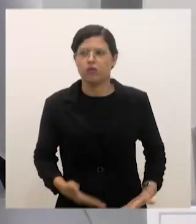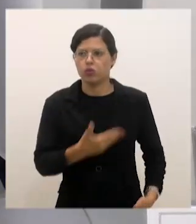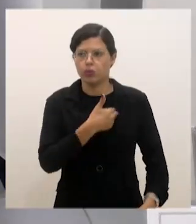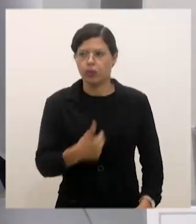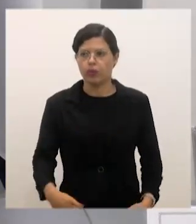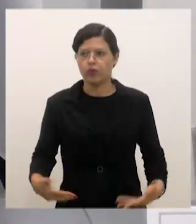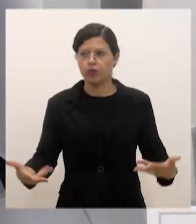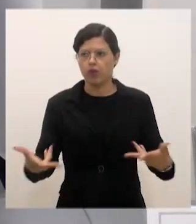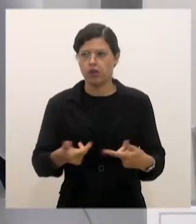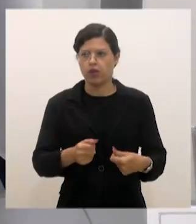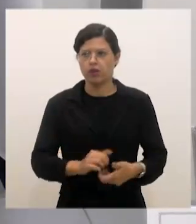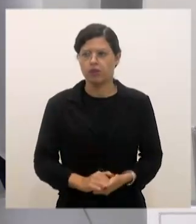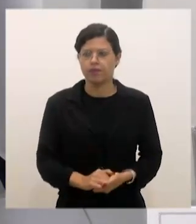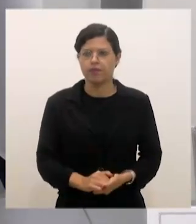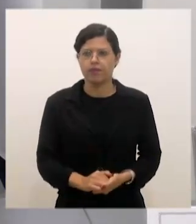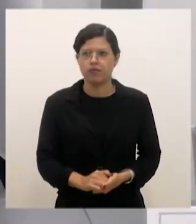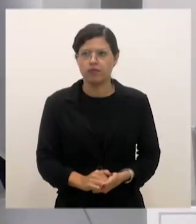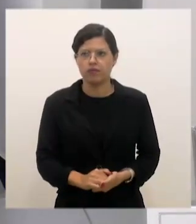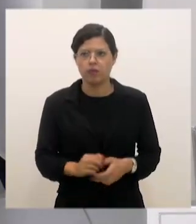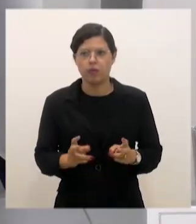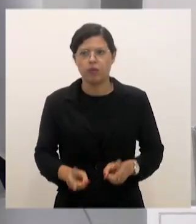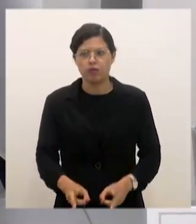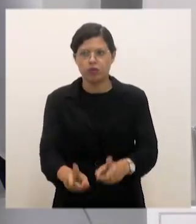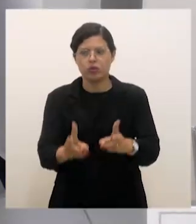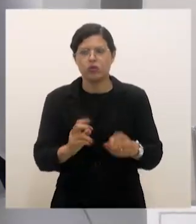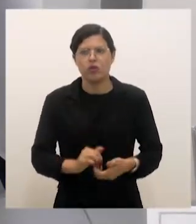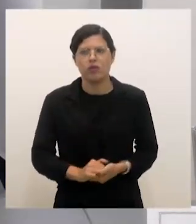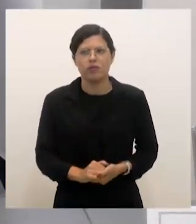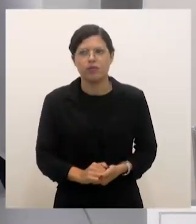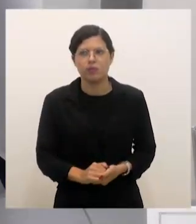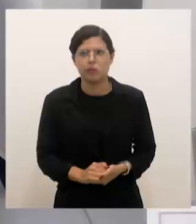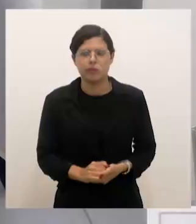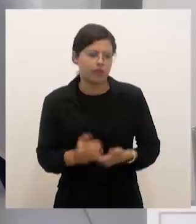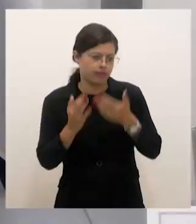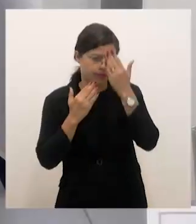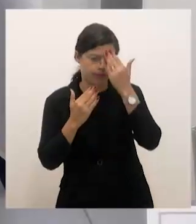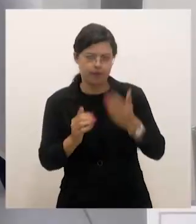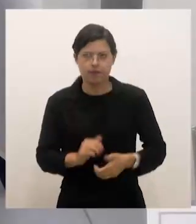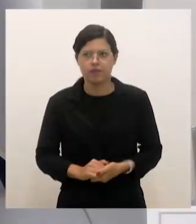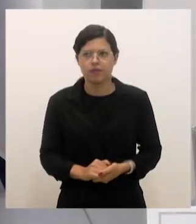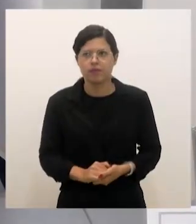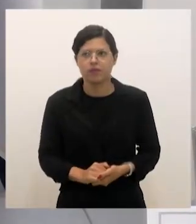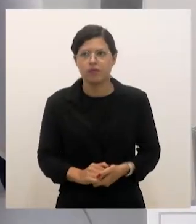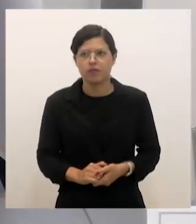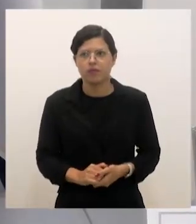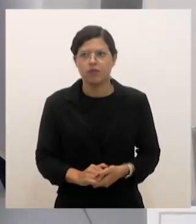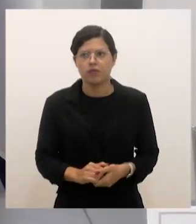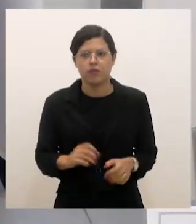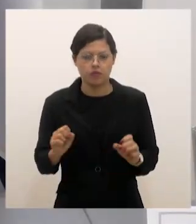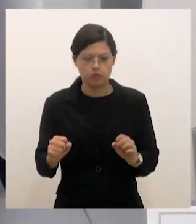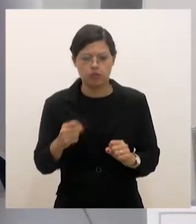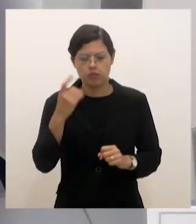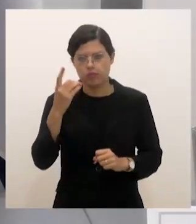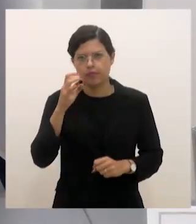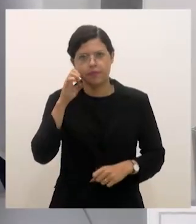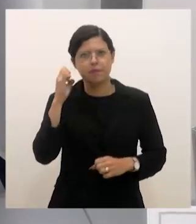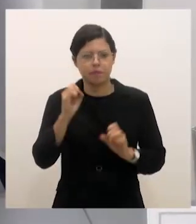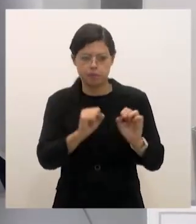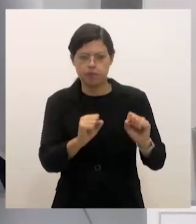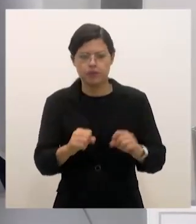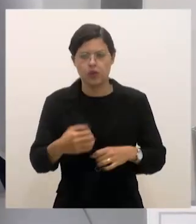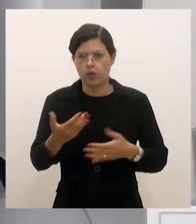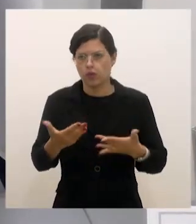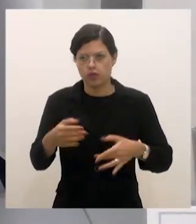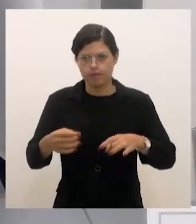qualidade. Então, vamos avançar então nesse parecer. Pode ser, deputada Érica? Pode ser. Então, não havendo quem queira discutir,